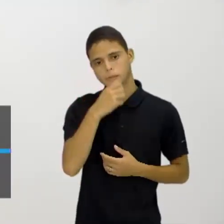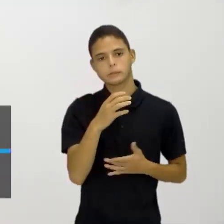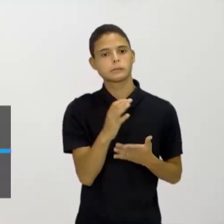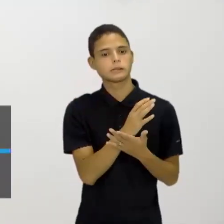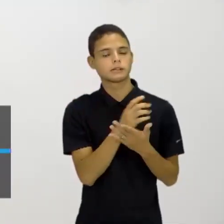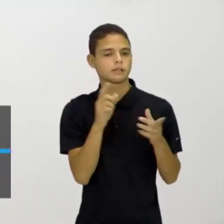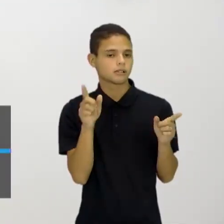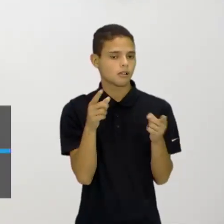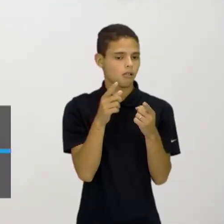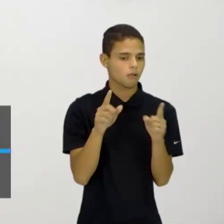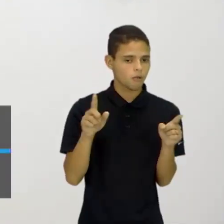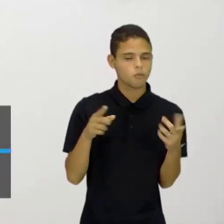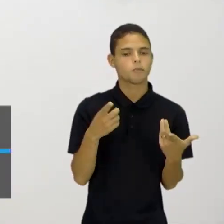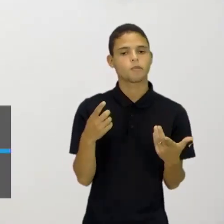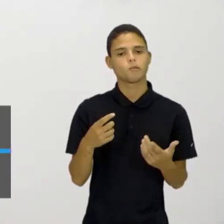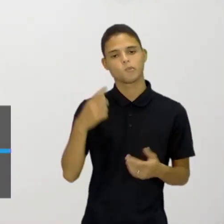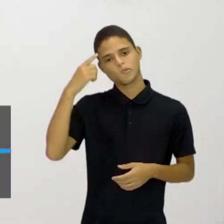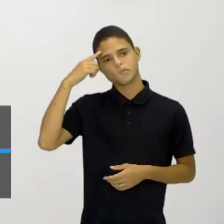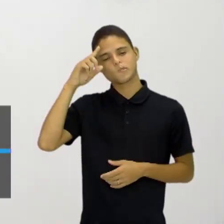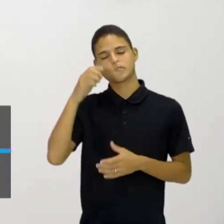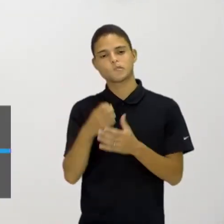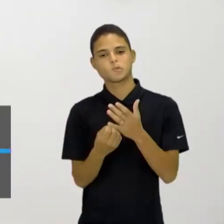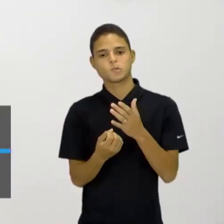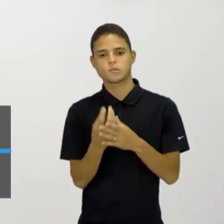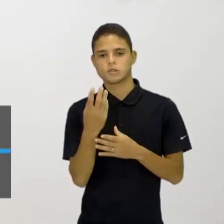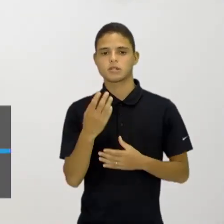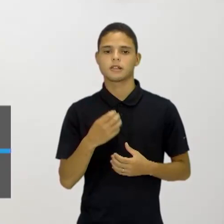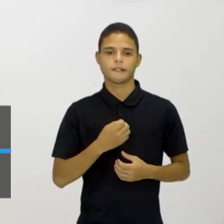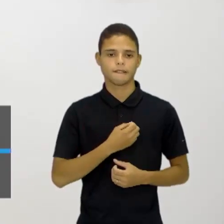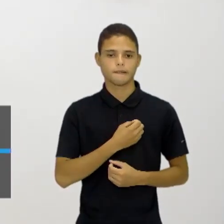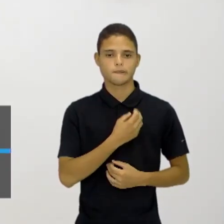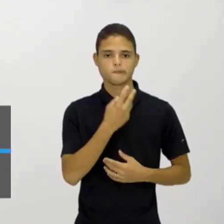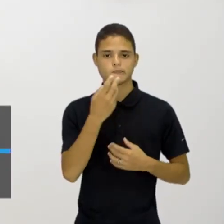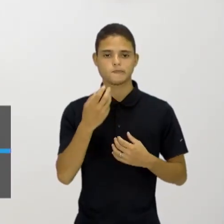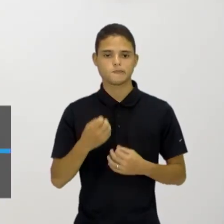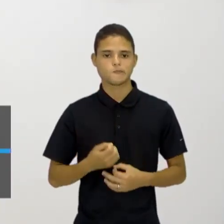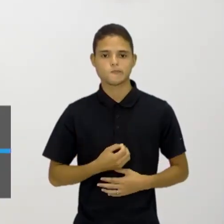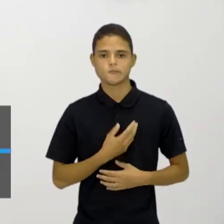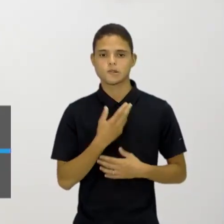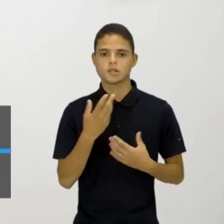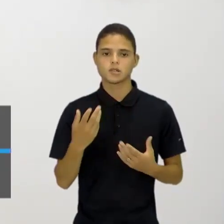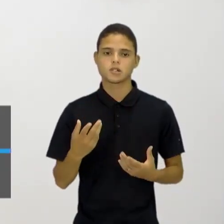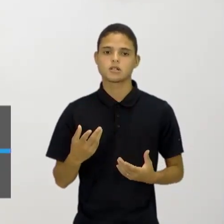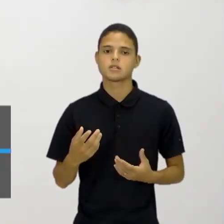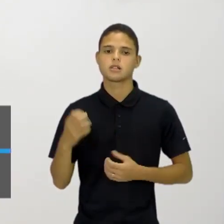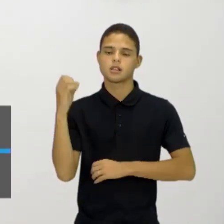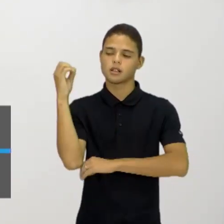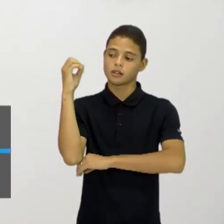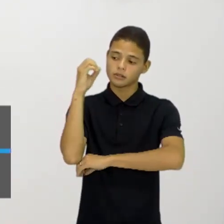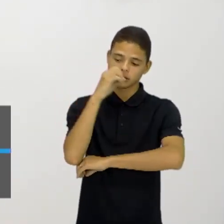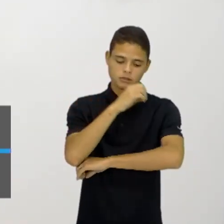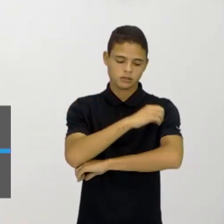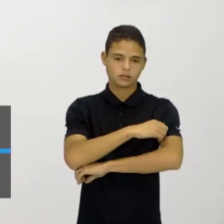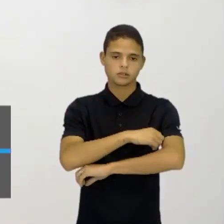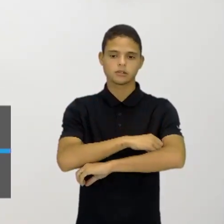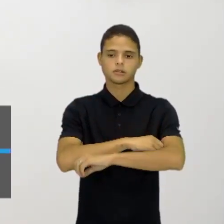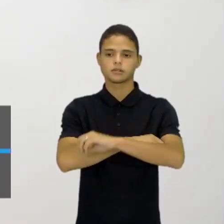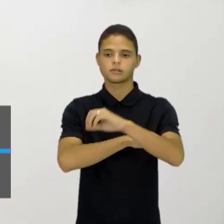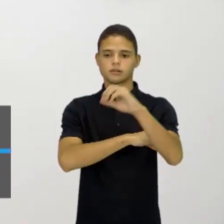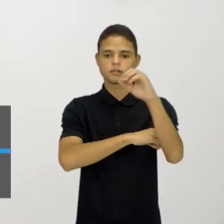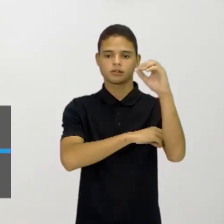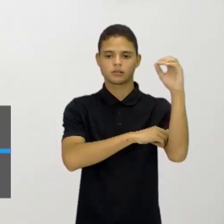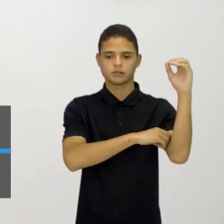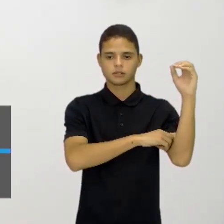canções aí e composições literárias entre elas a poesia se for o nascer do sol e o pôr do sol é até uma série que chama